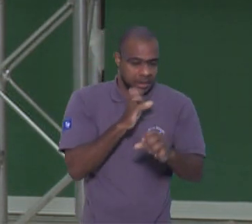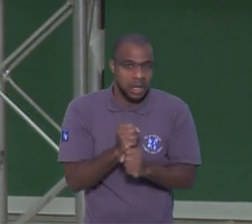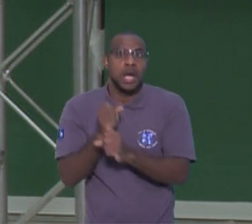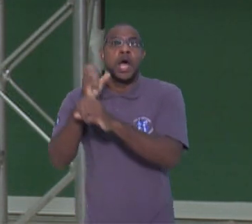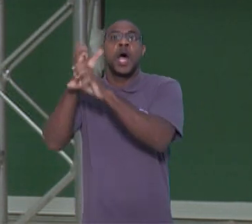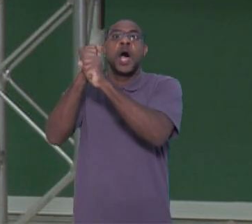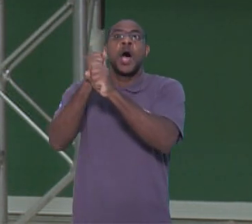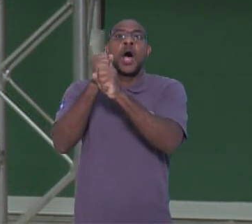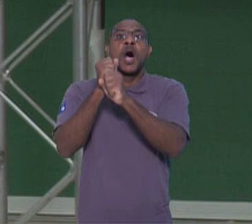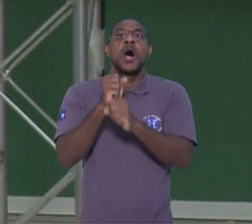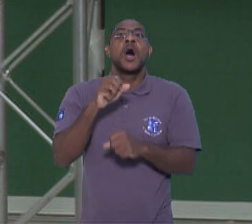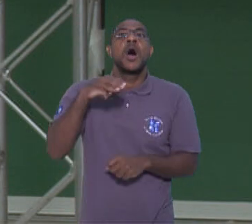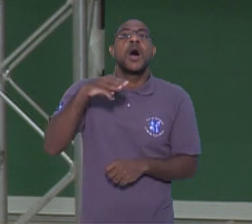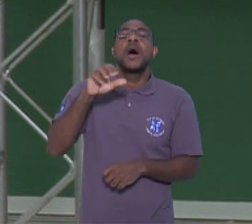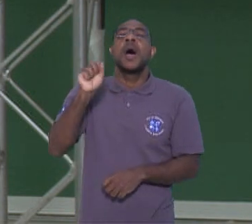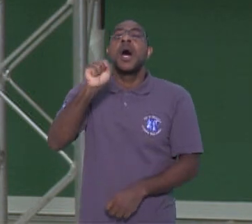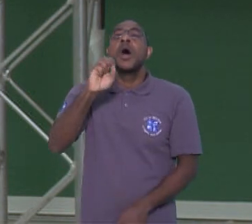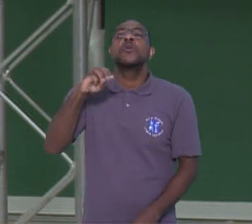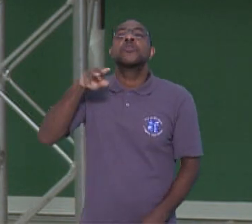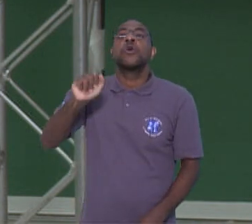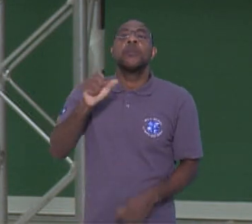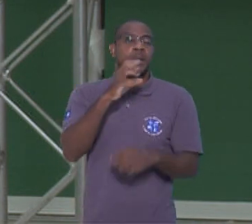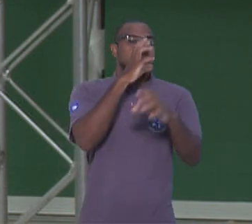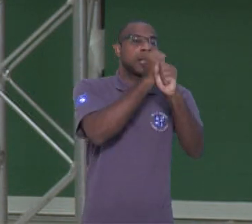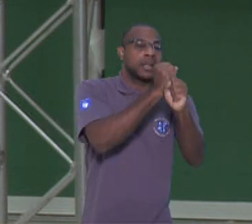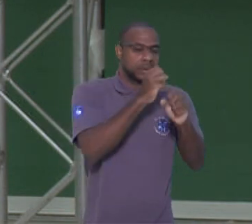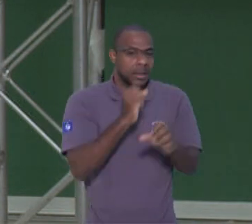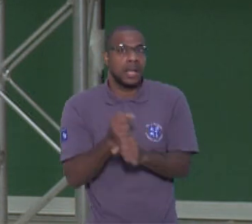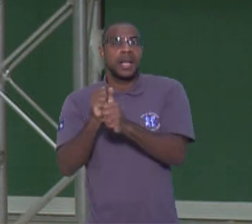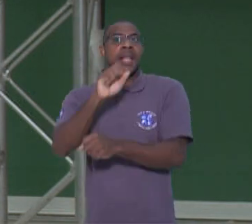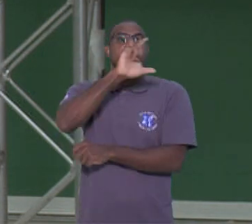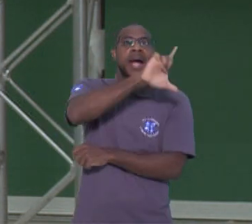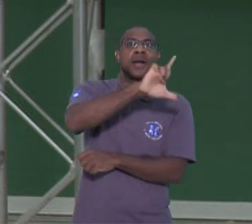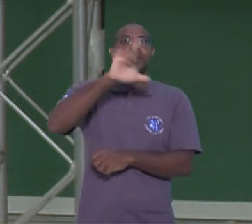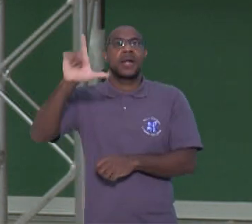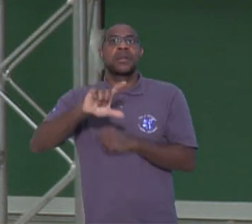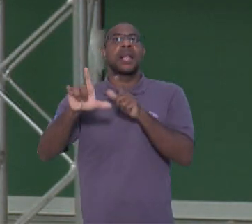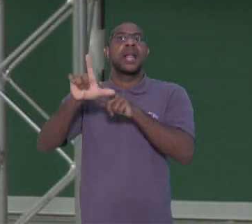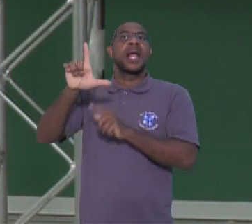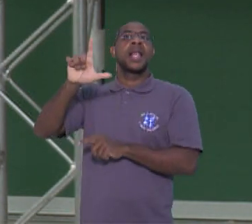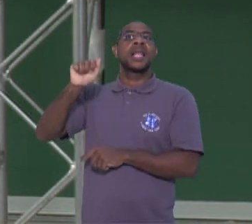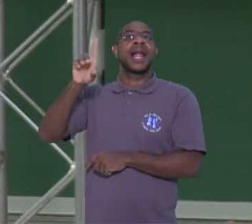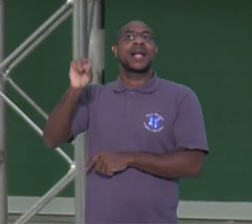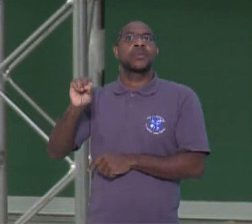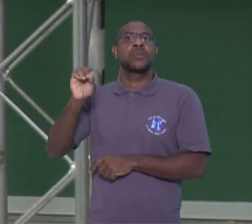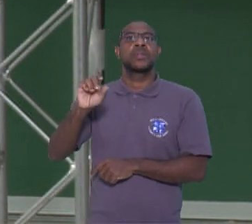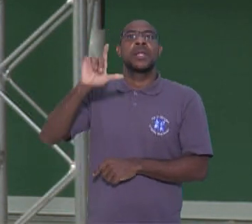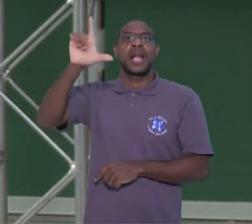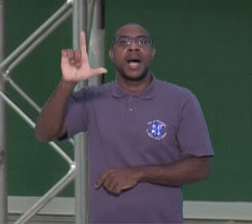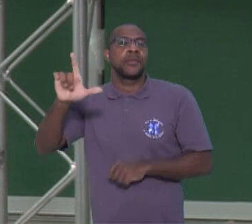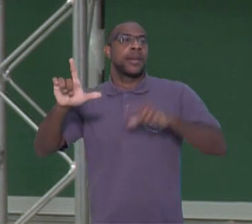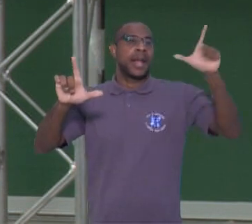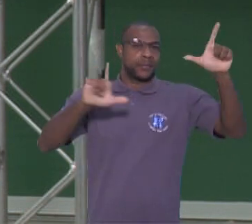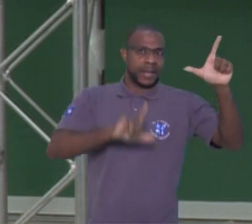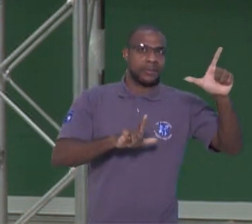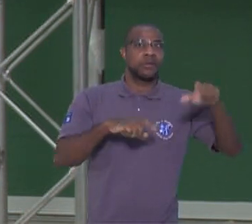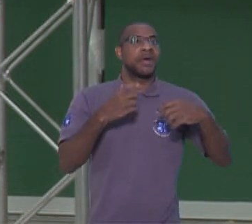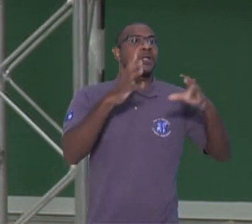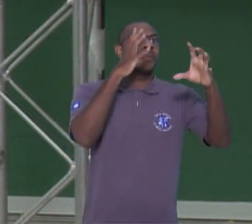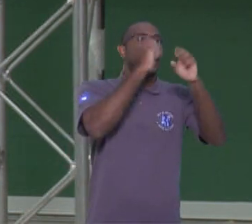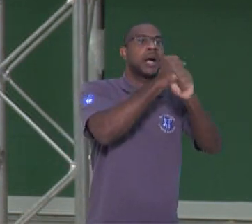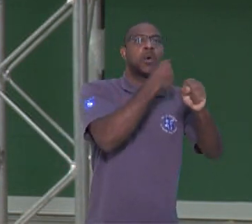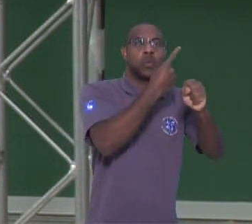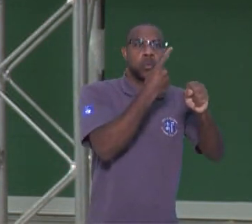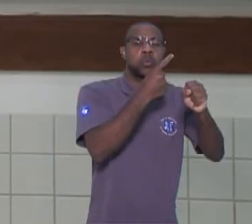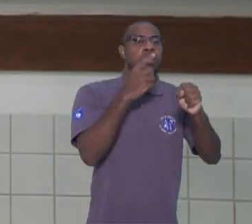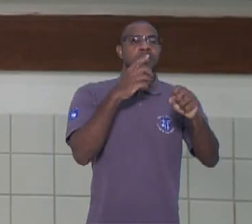como eu tenho um triângulo, obviamente, três lados. Se eu tenho três lados, eu vou somar L1, L2 e L3. Ok?